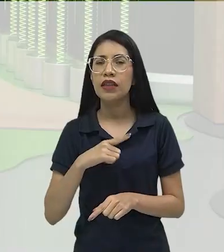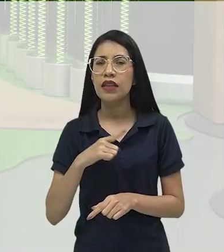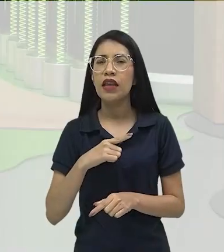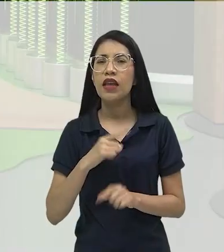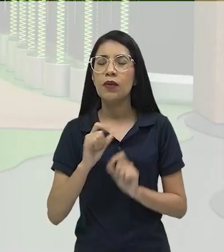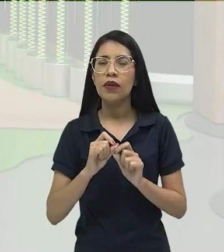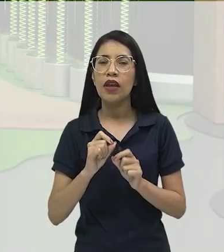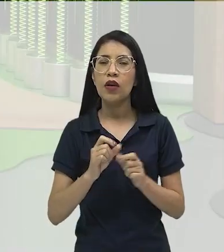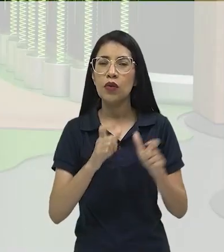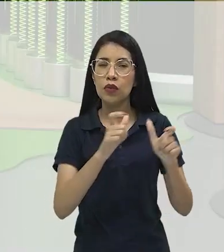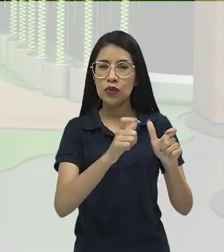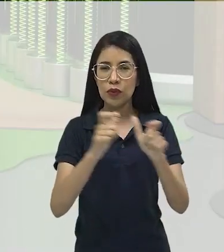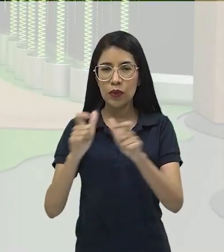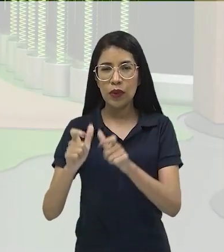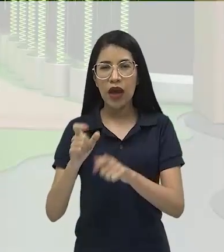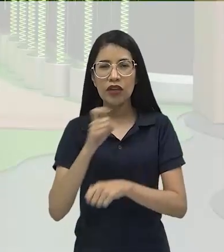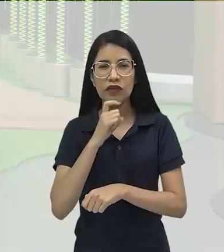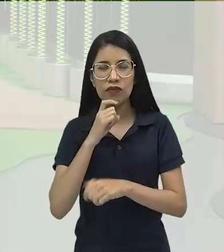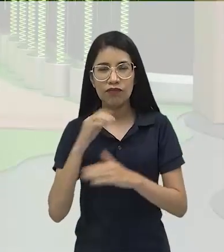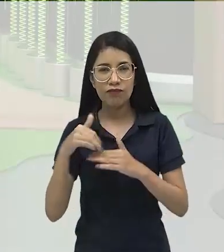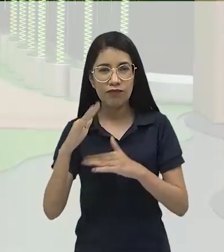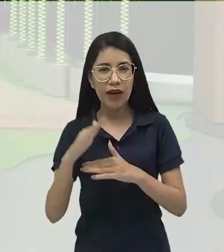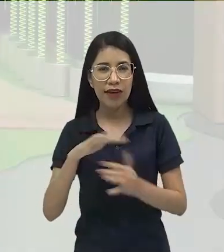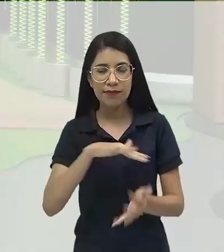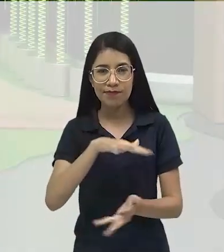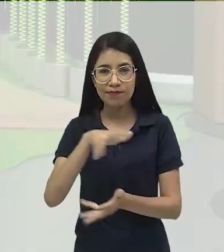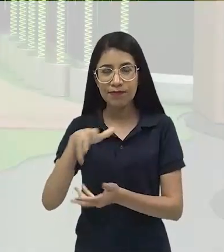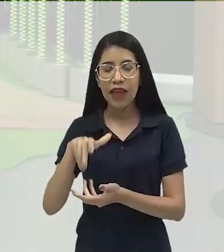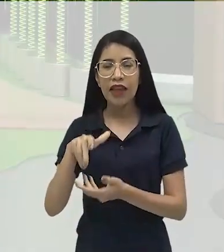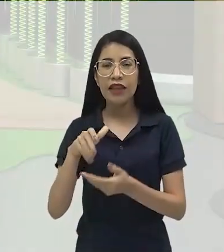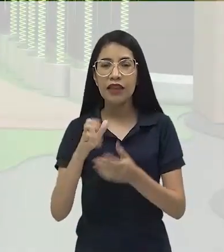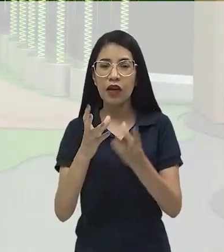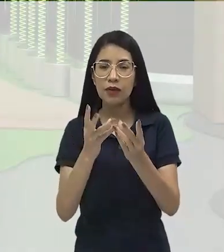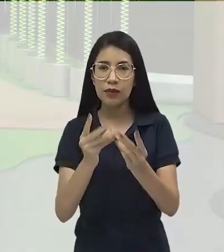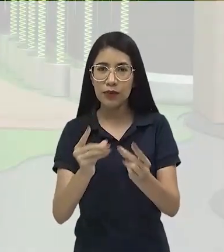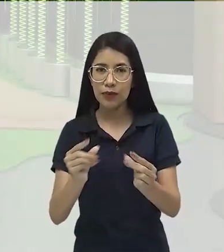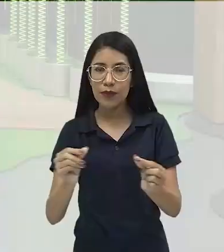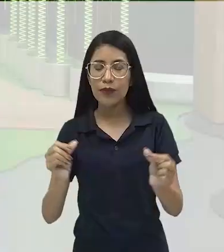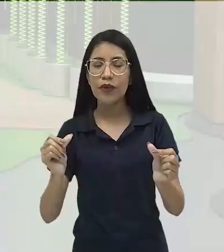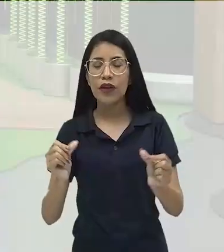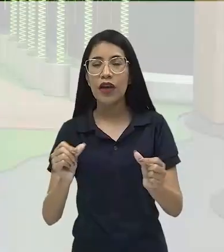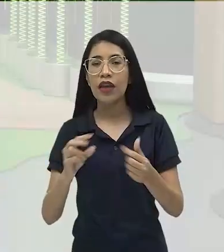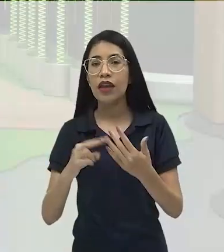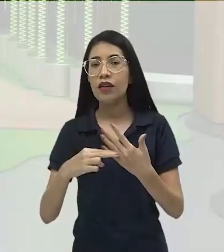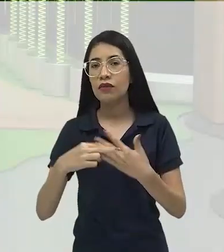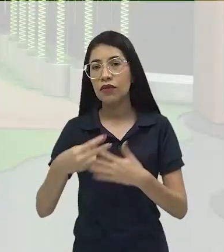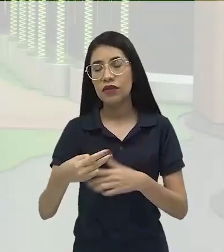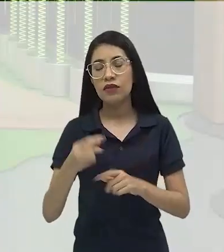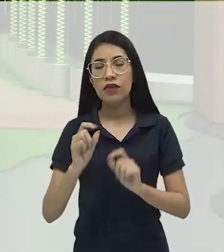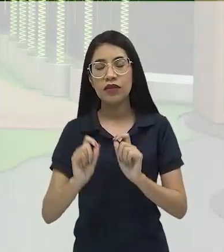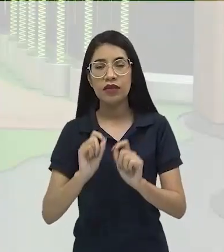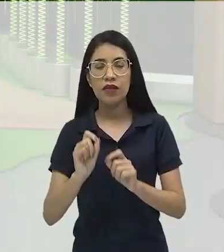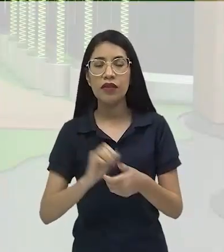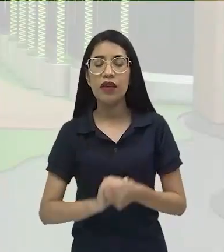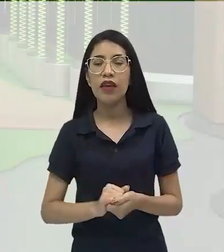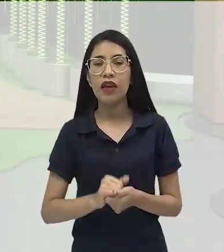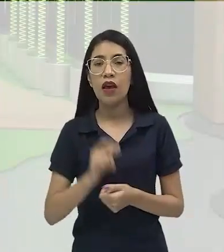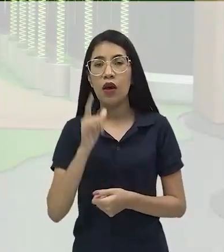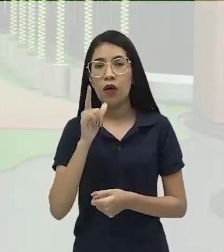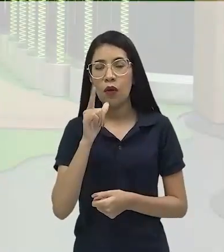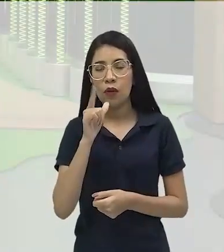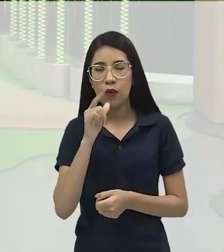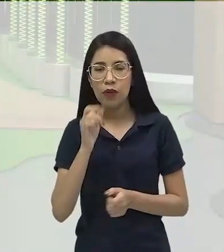partes mais frias do planeta Terra estão derretendo e isso causa um aumento no volume